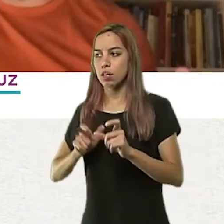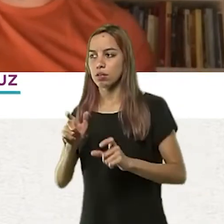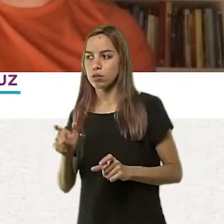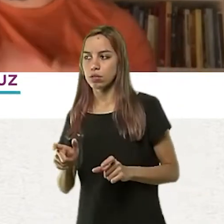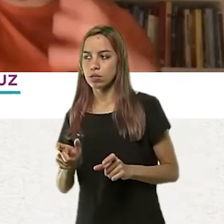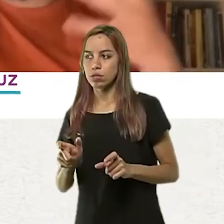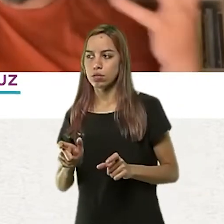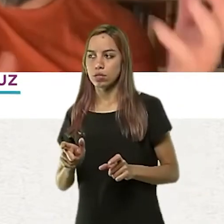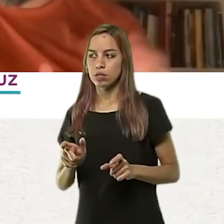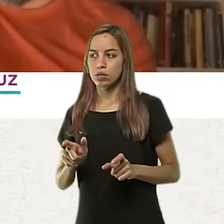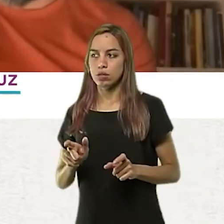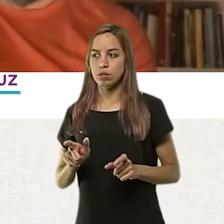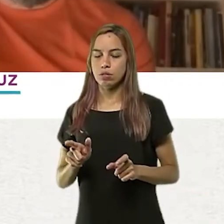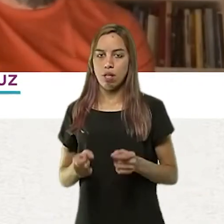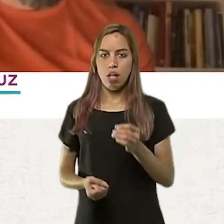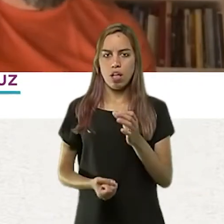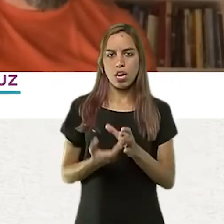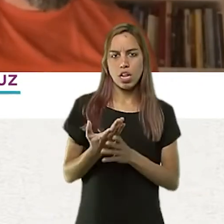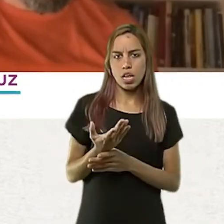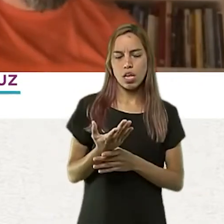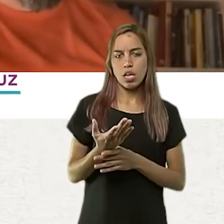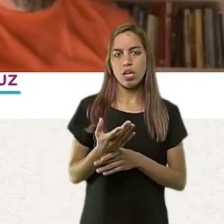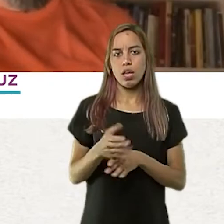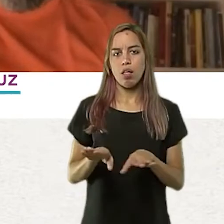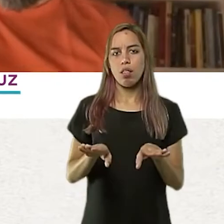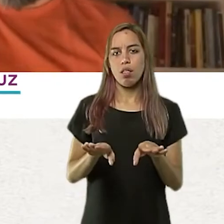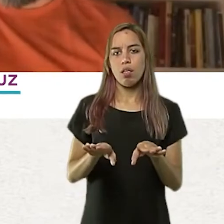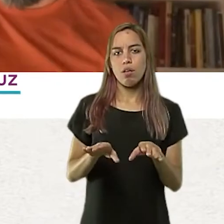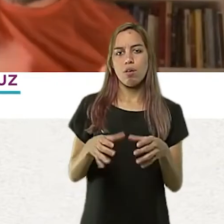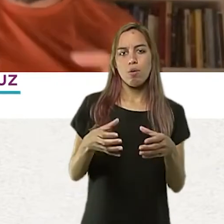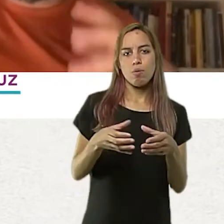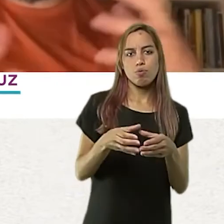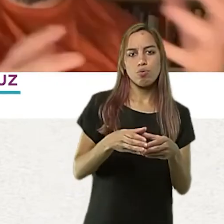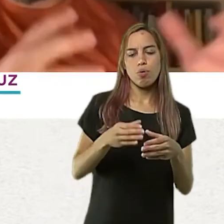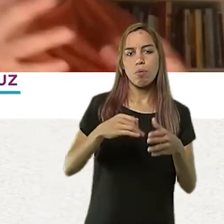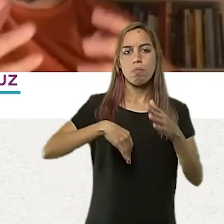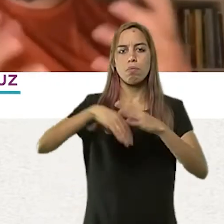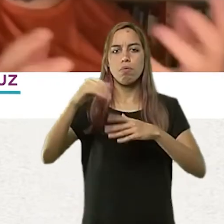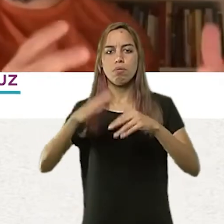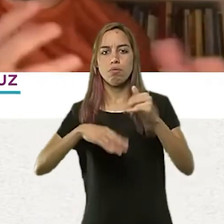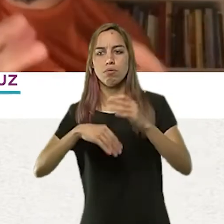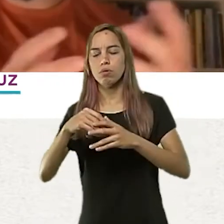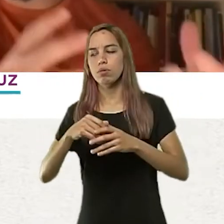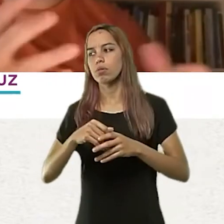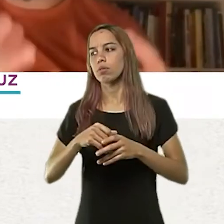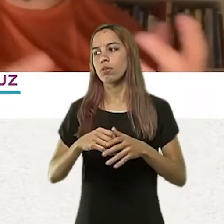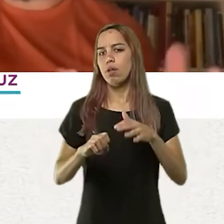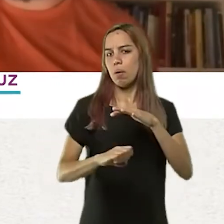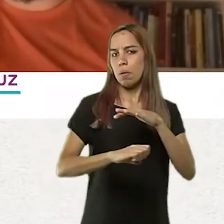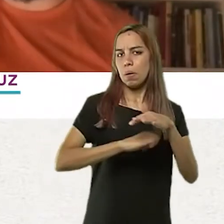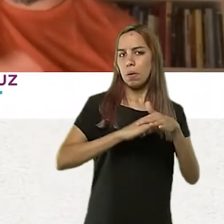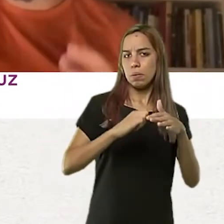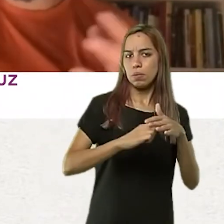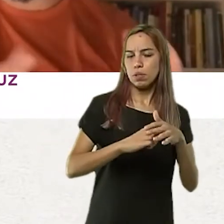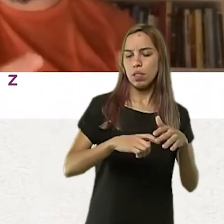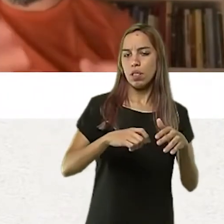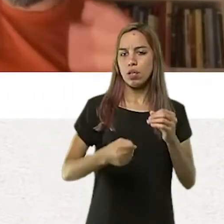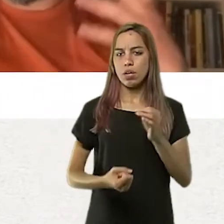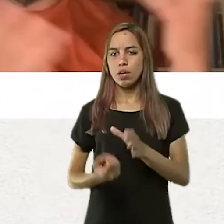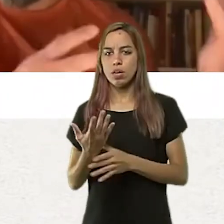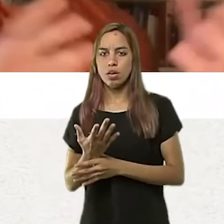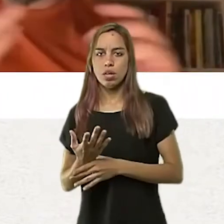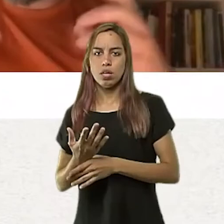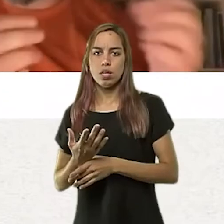criam mercados, por exemplo, como já aconteceu, mercados onde se misturam uma série de animais e espécies de animais,